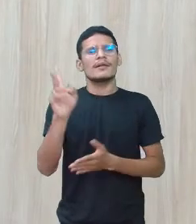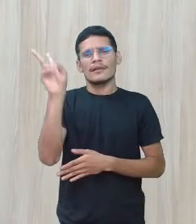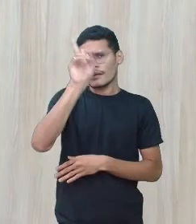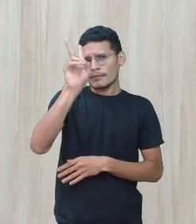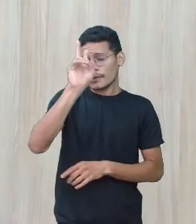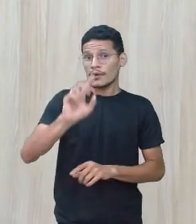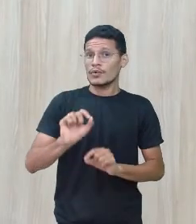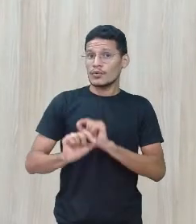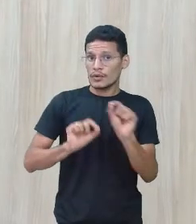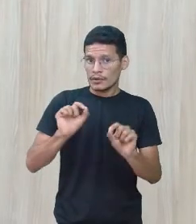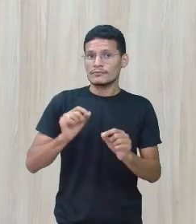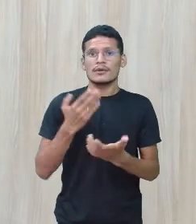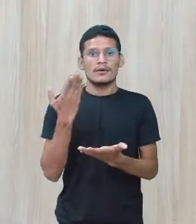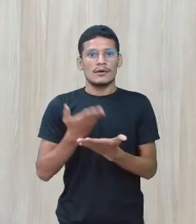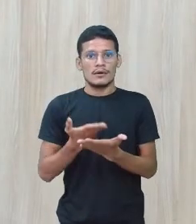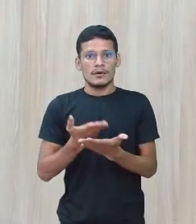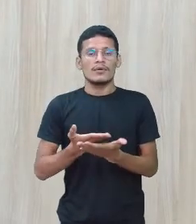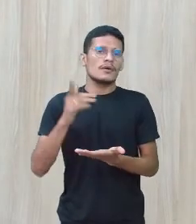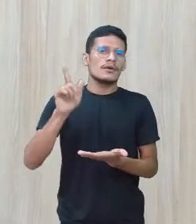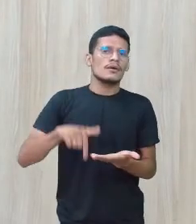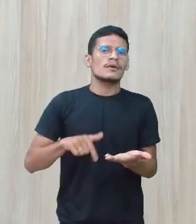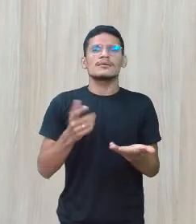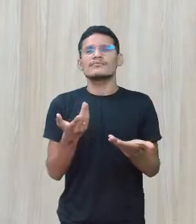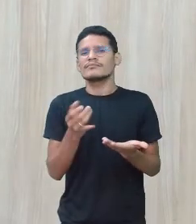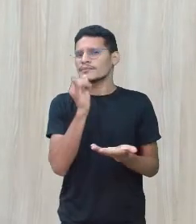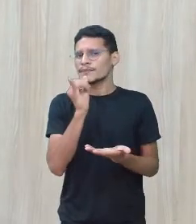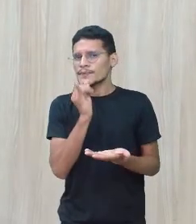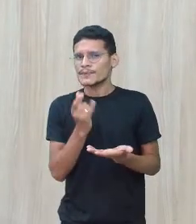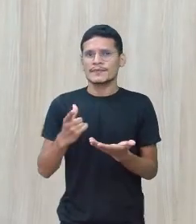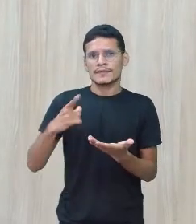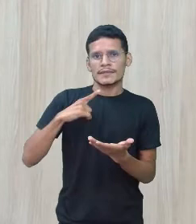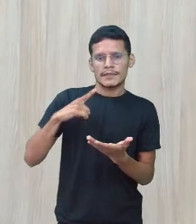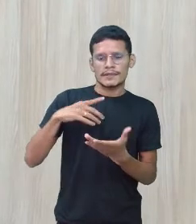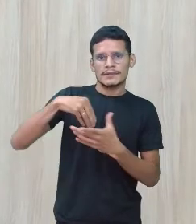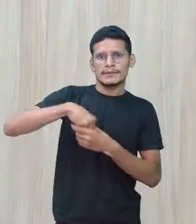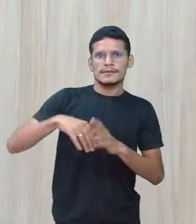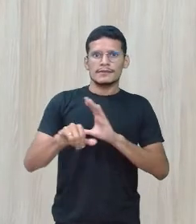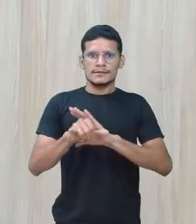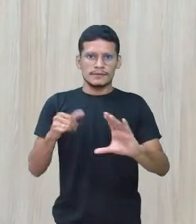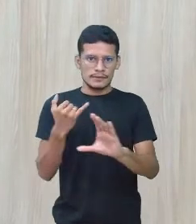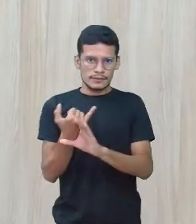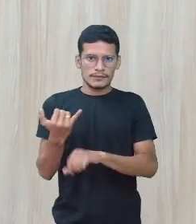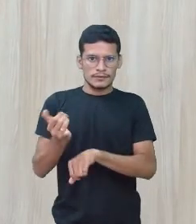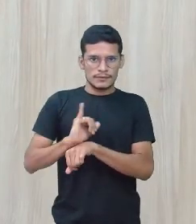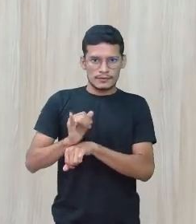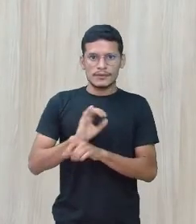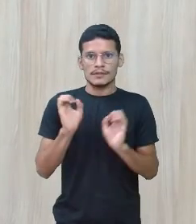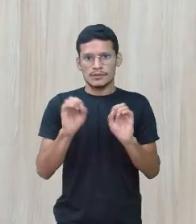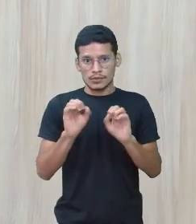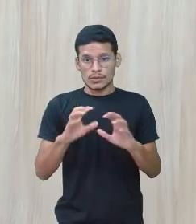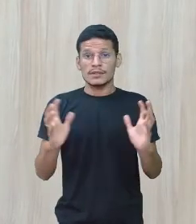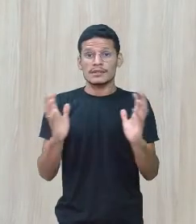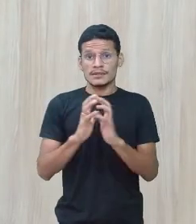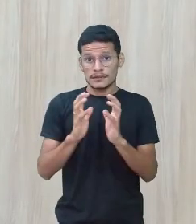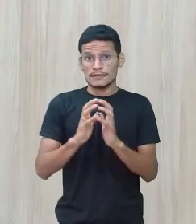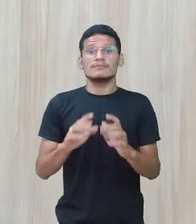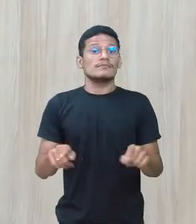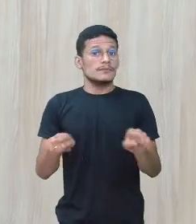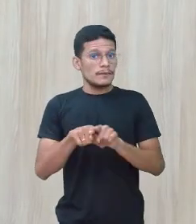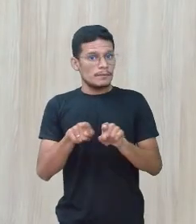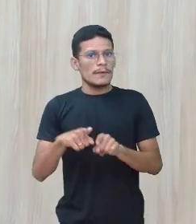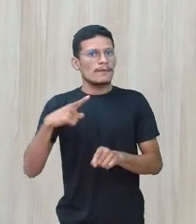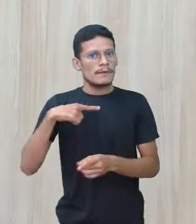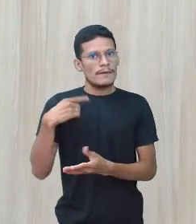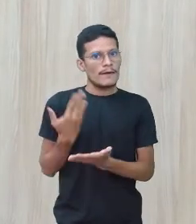que nossas aulas, elas ficam no nosso canal do YouTube Educa Recife. E além